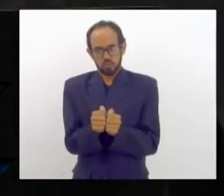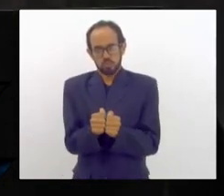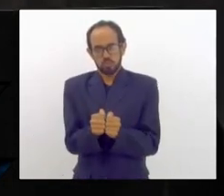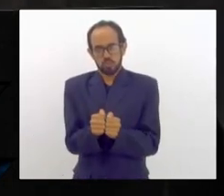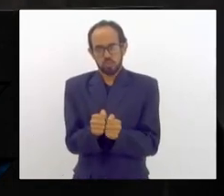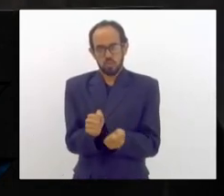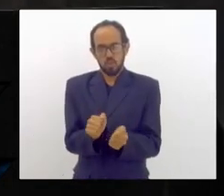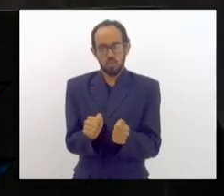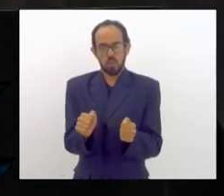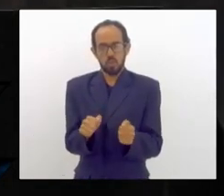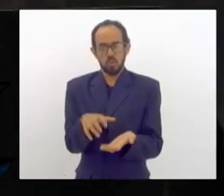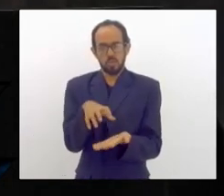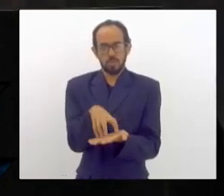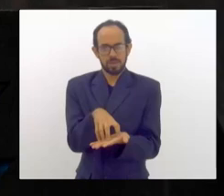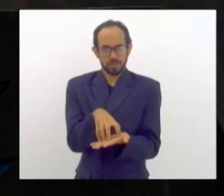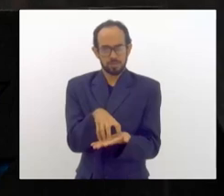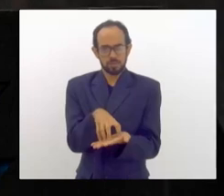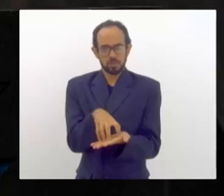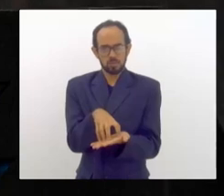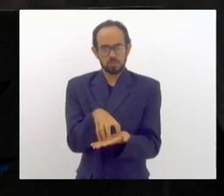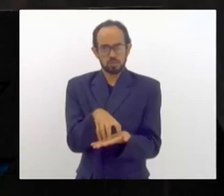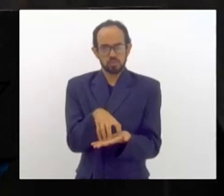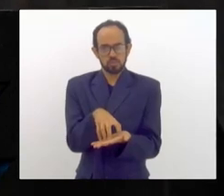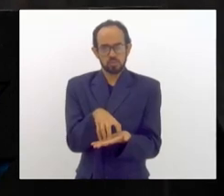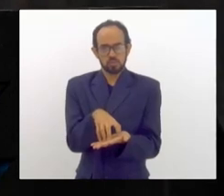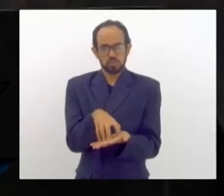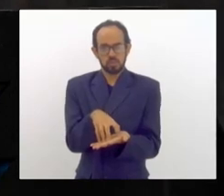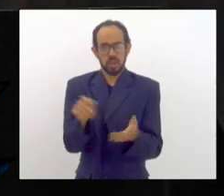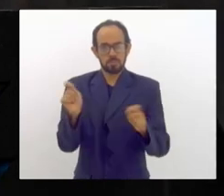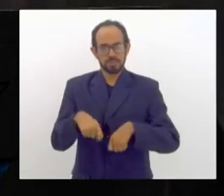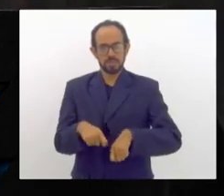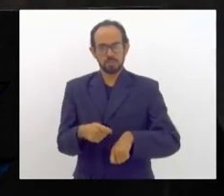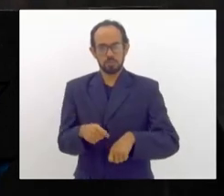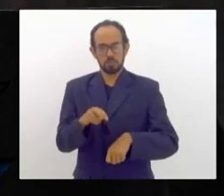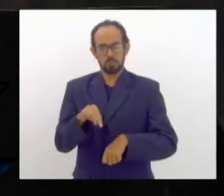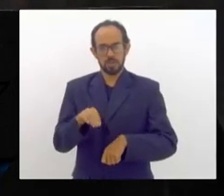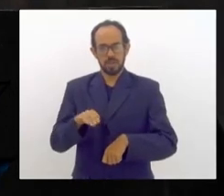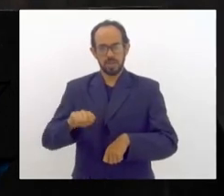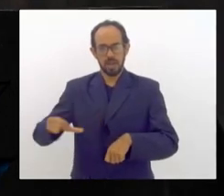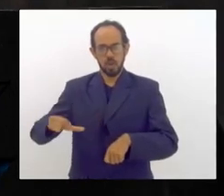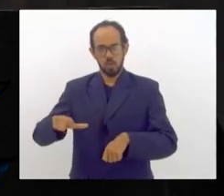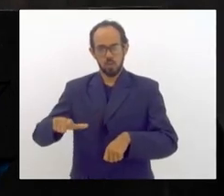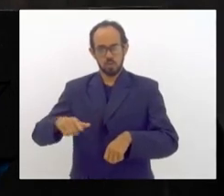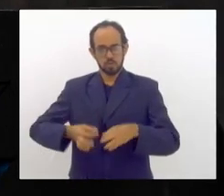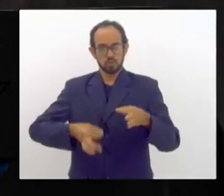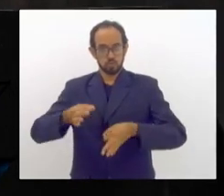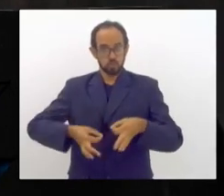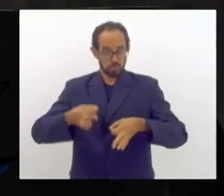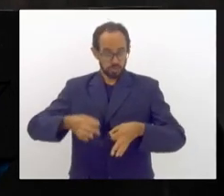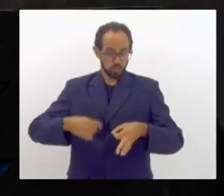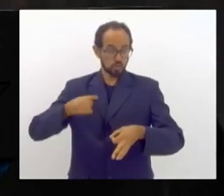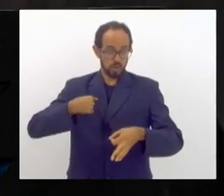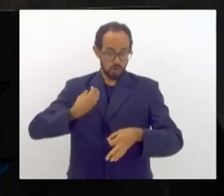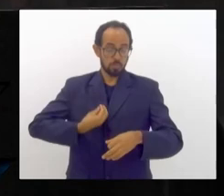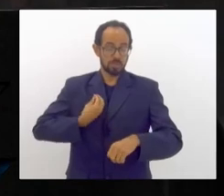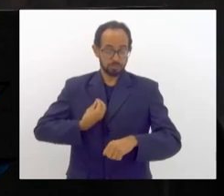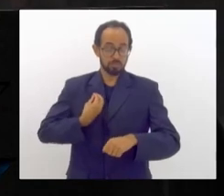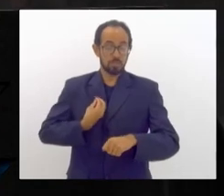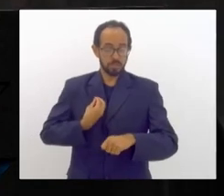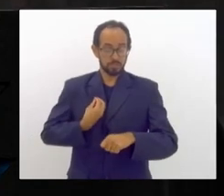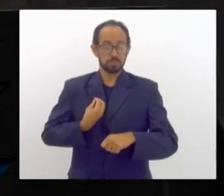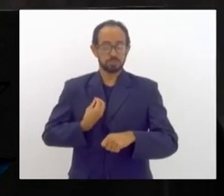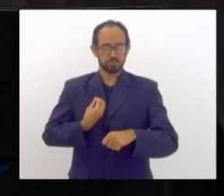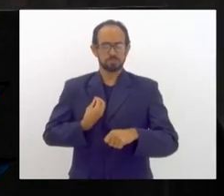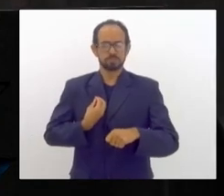Recursos Minerais, em juízo, porque eu participei de audiência pública na 4ª Vara Cível de Petrópolis, e contribuí